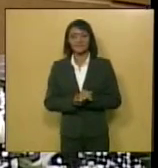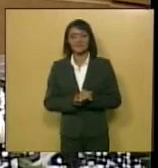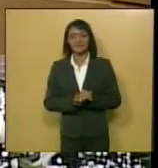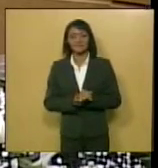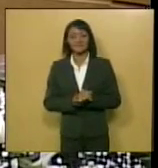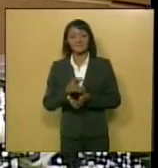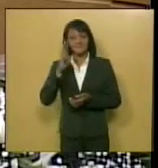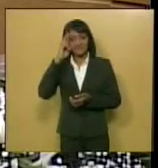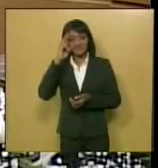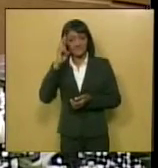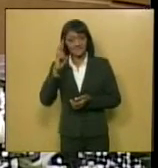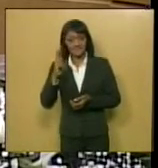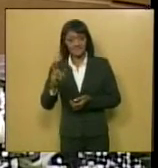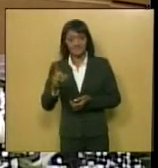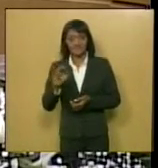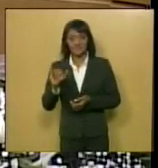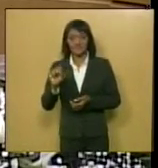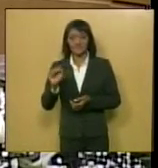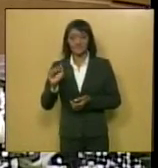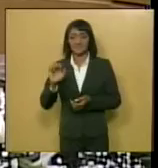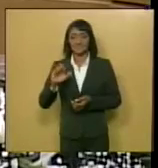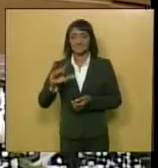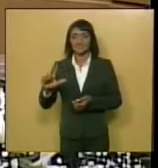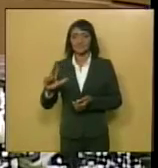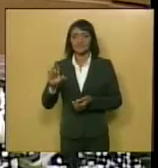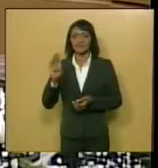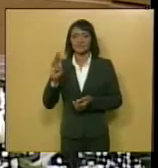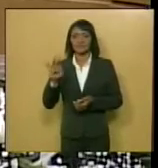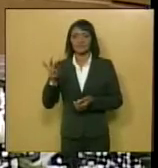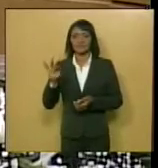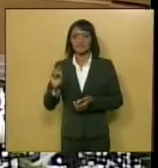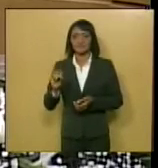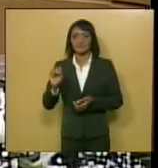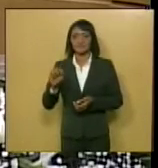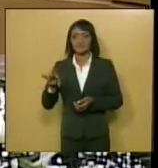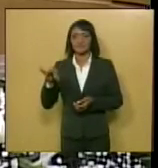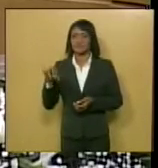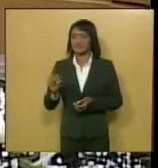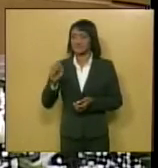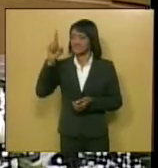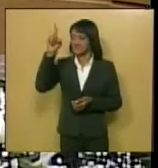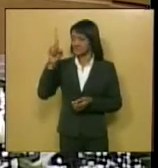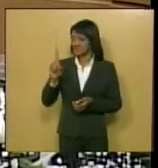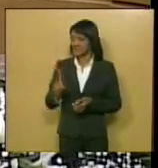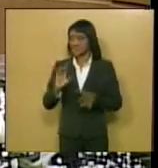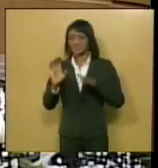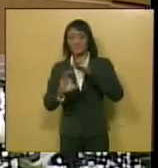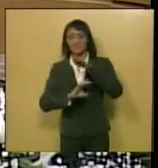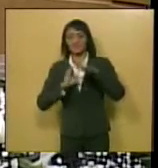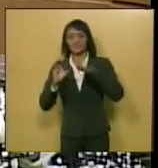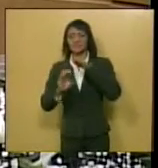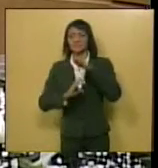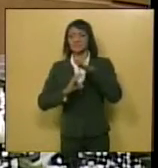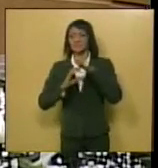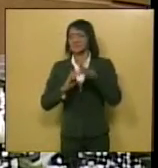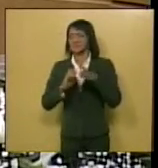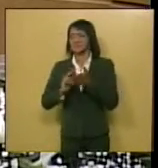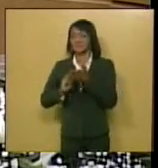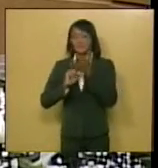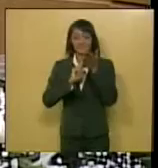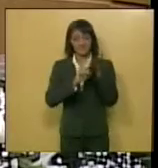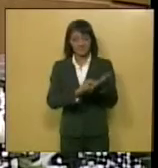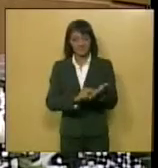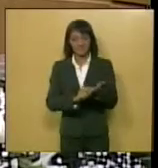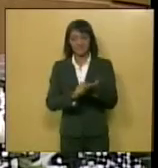excelentíssimo e ilustríssimo senhor Israel Bispo dos Santos, diretor regional da Empresa Brasileira de Correios e